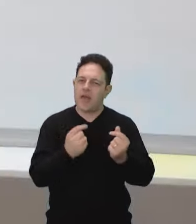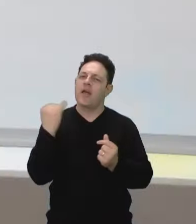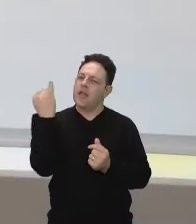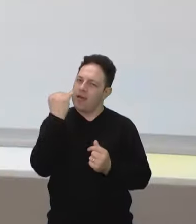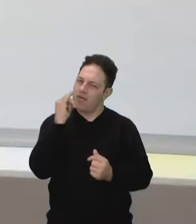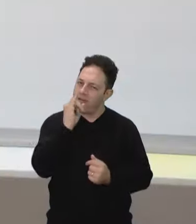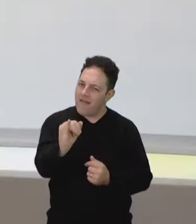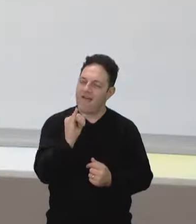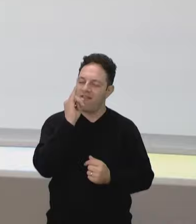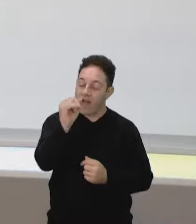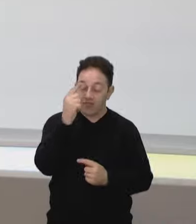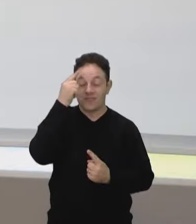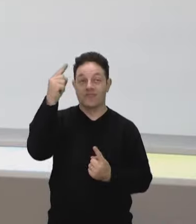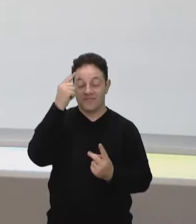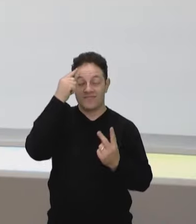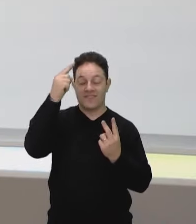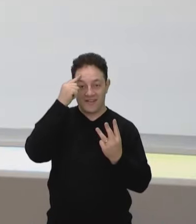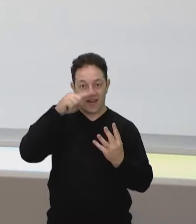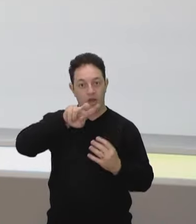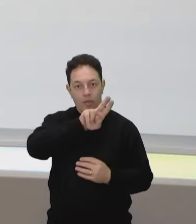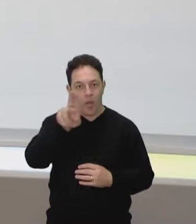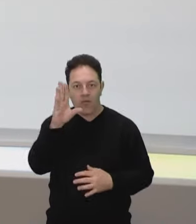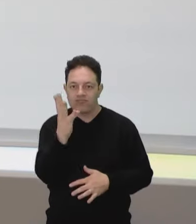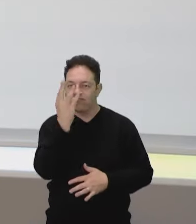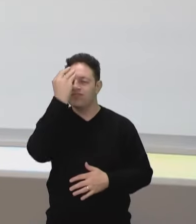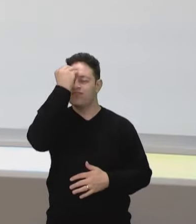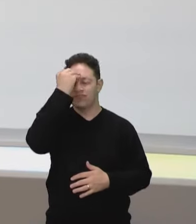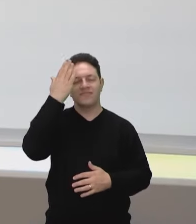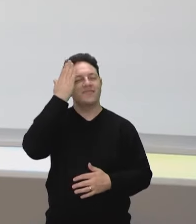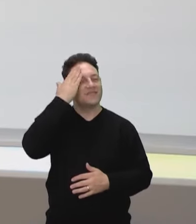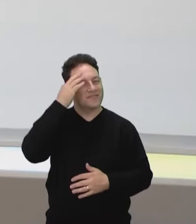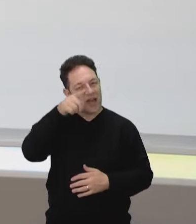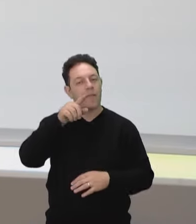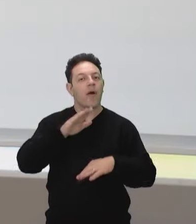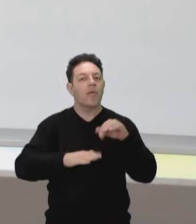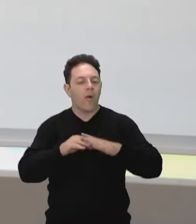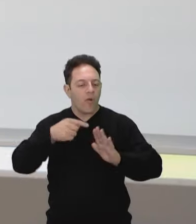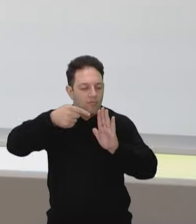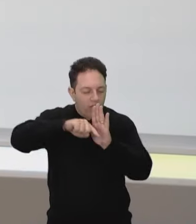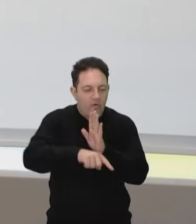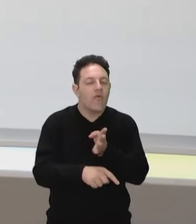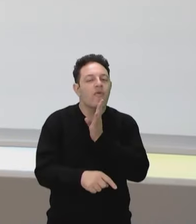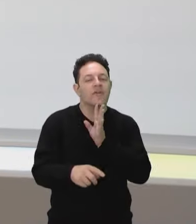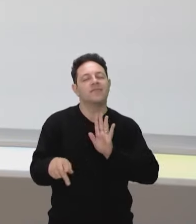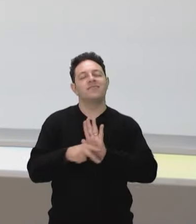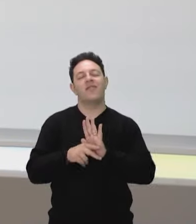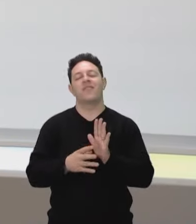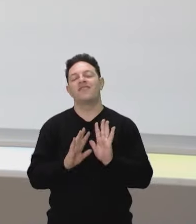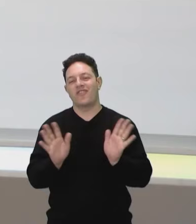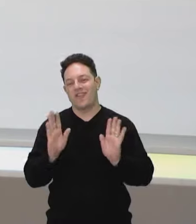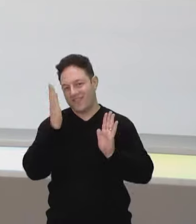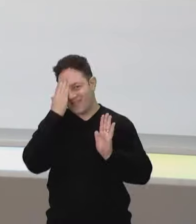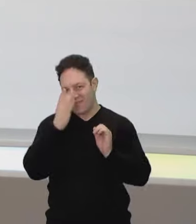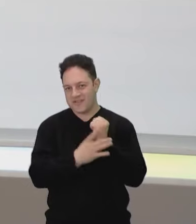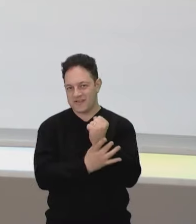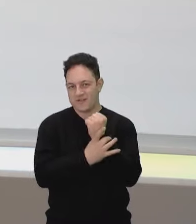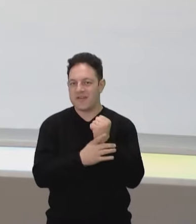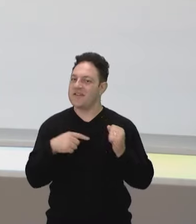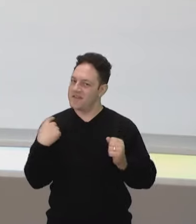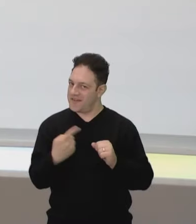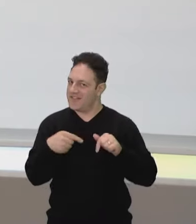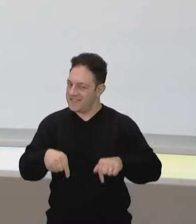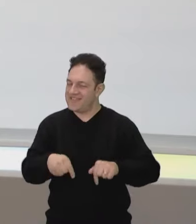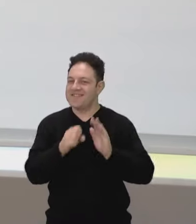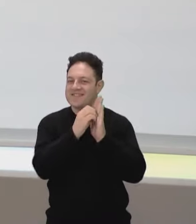aí esses nomes, até vocês, né, já estarem bastante propriedade aí com esses nomes, e nós aqui também do Centro